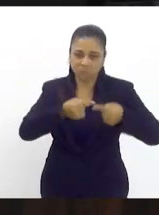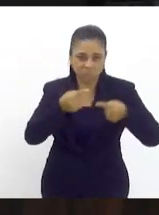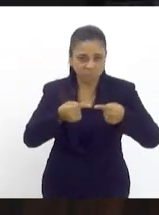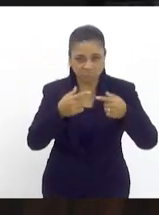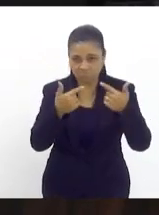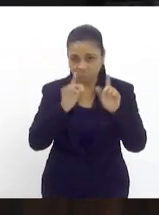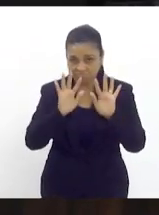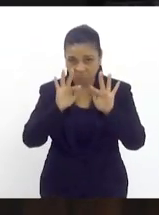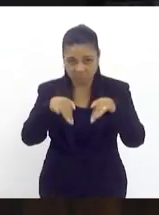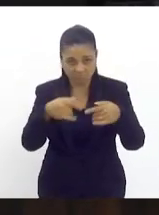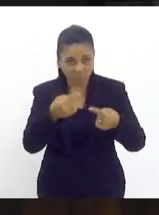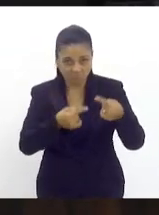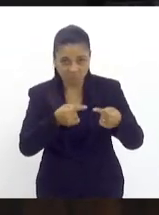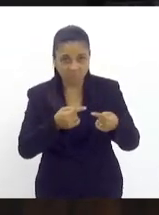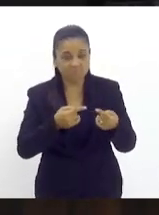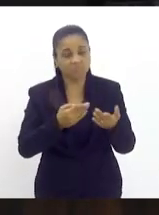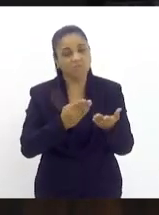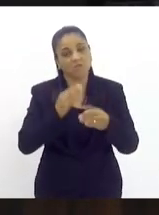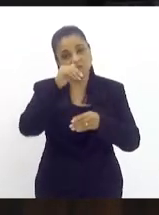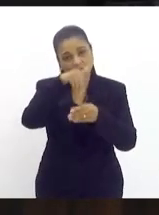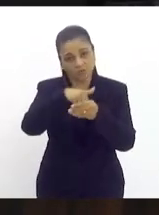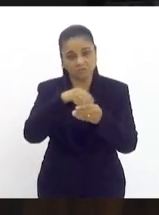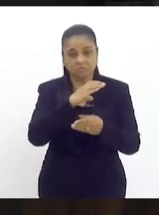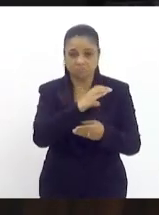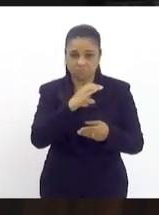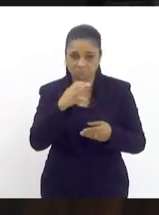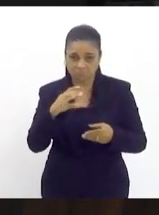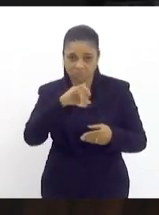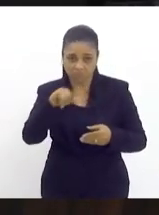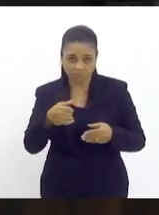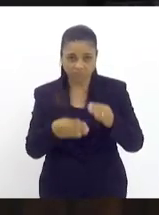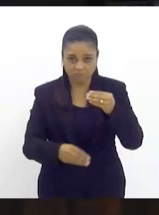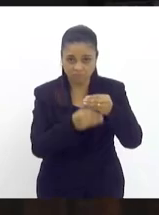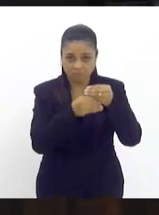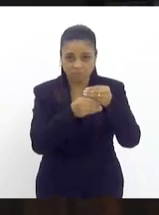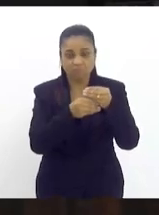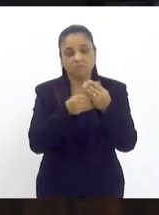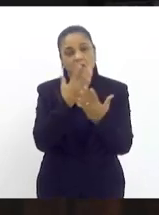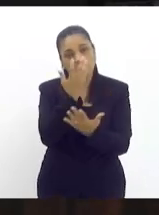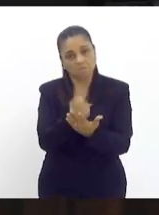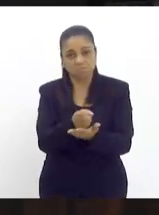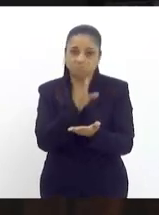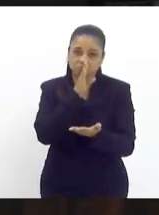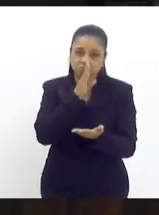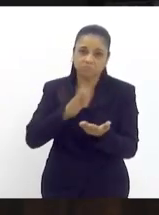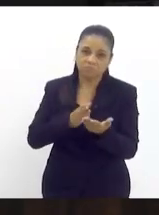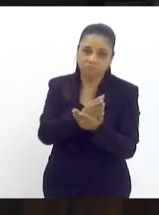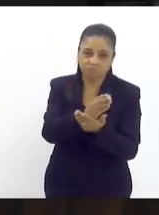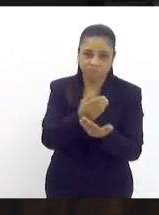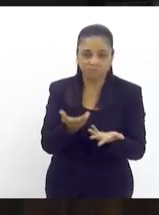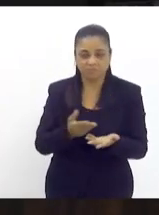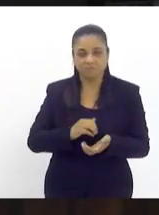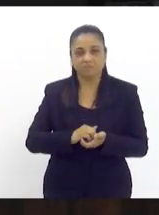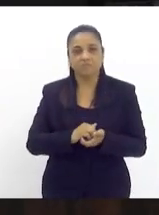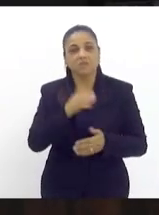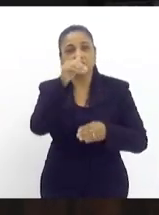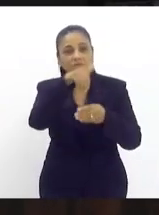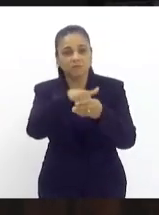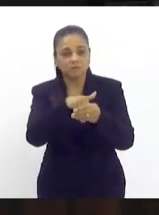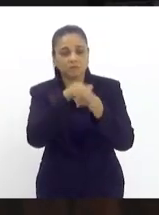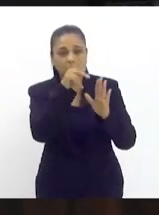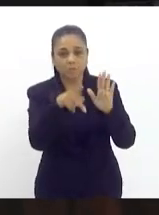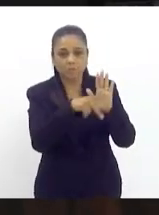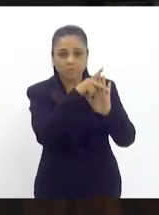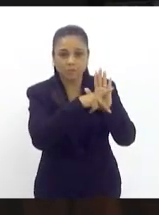em votação a emenda da ccj senhores que a própria Manias Como estão aprovado em votação